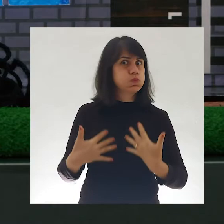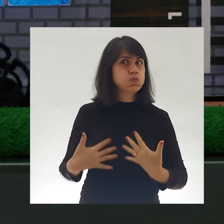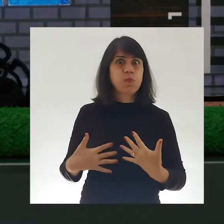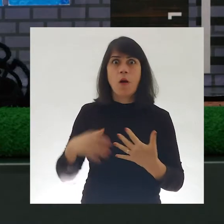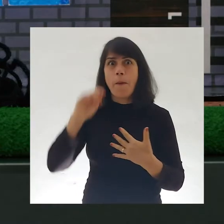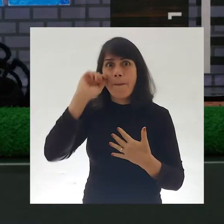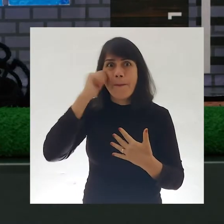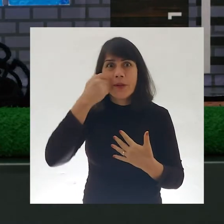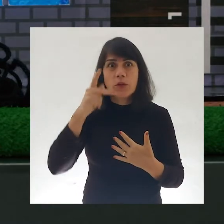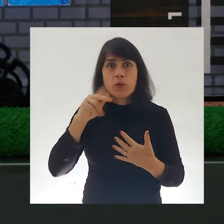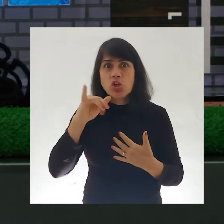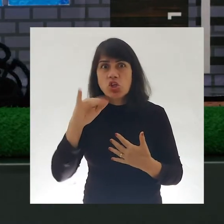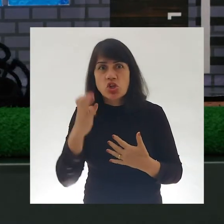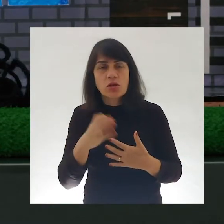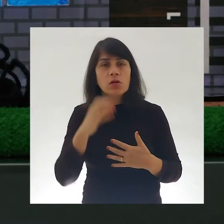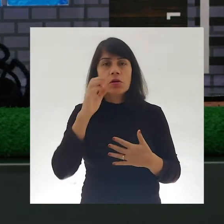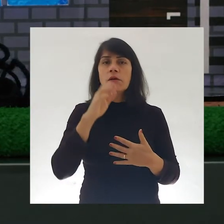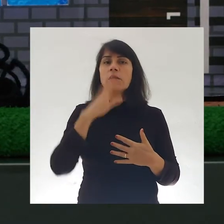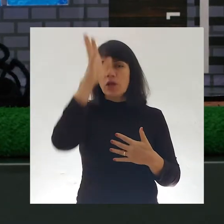piche, e o galo cantou: